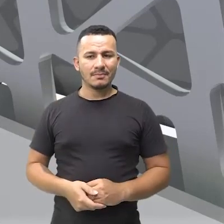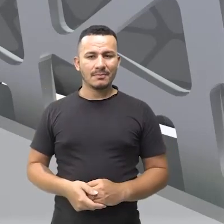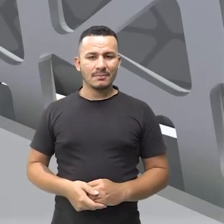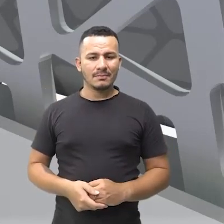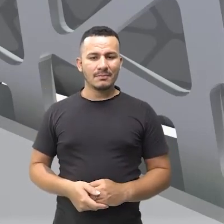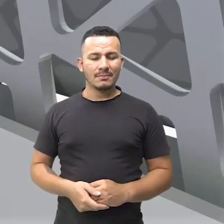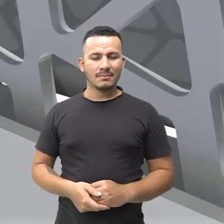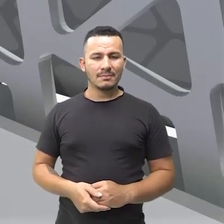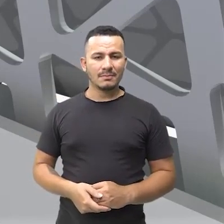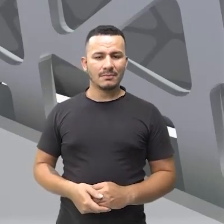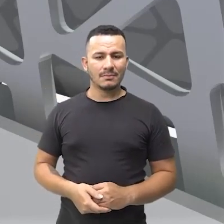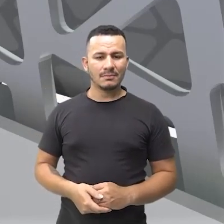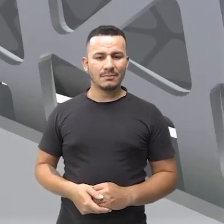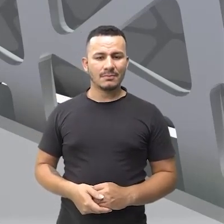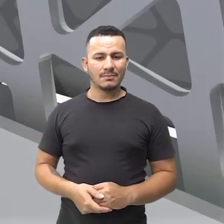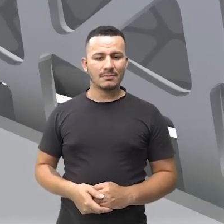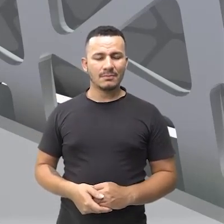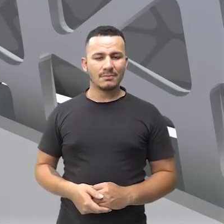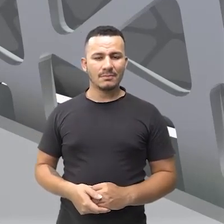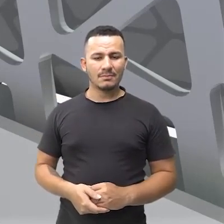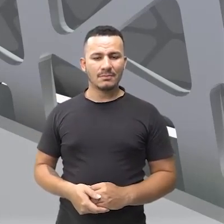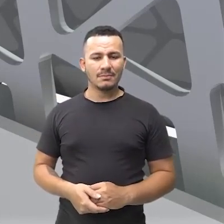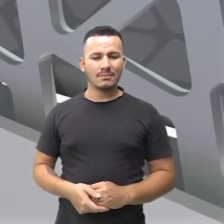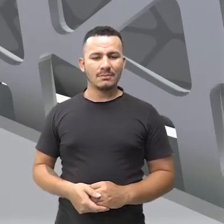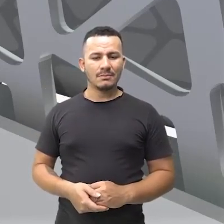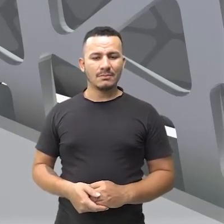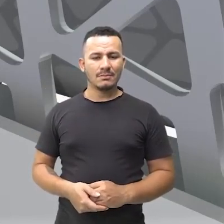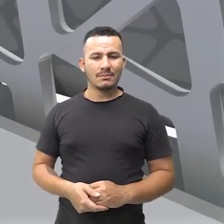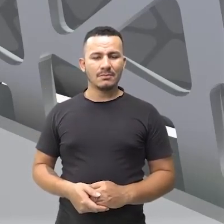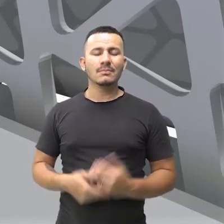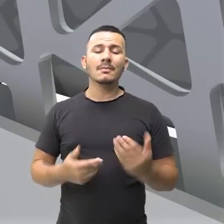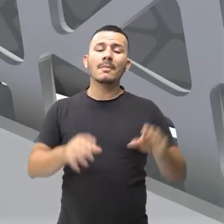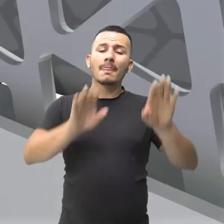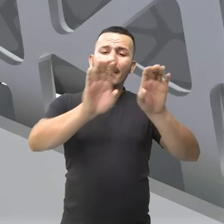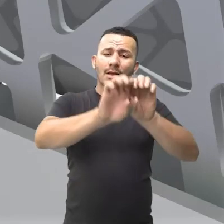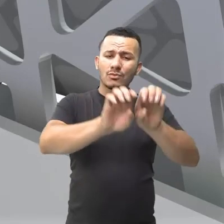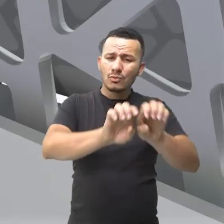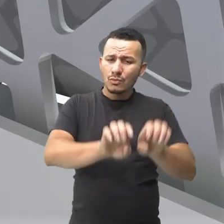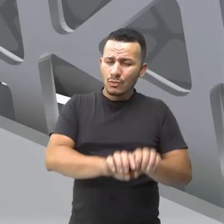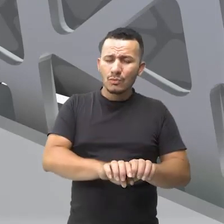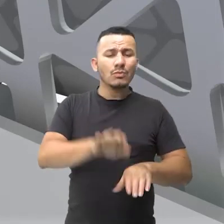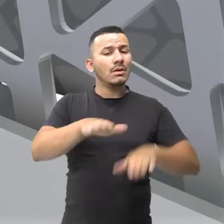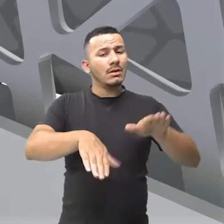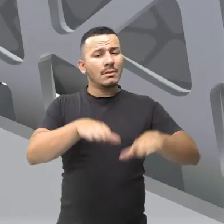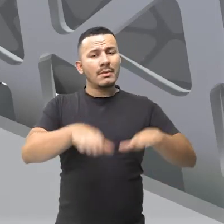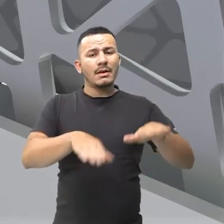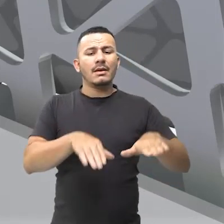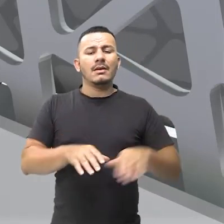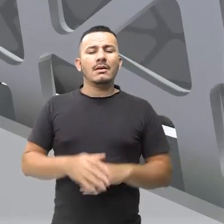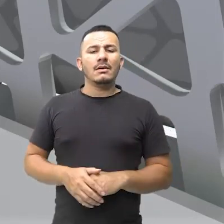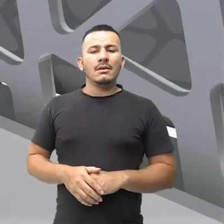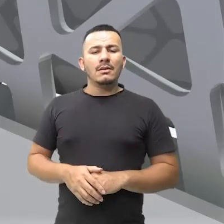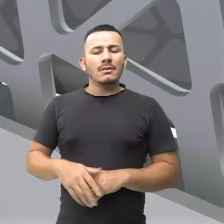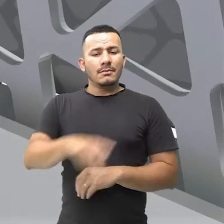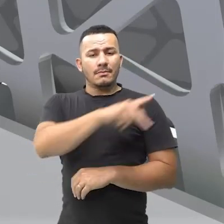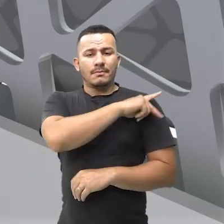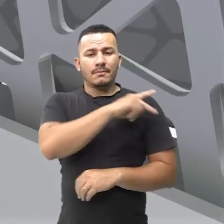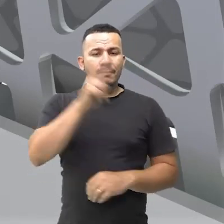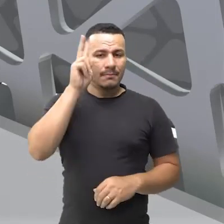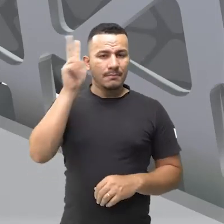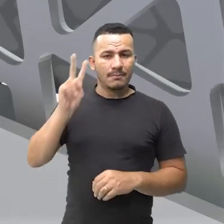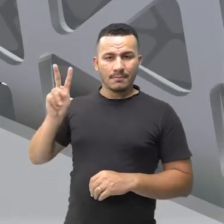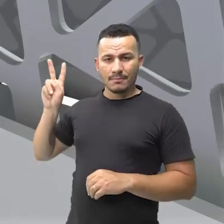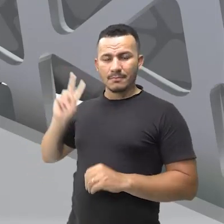Então, conforme cada estrutura. Por exemplo, lá na pré-história,